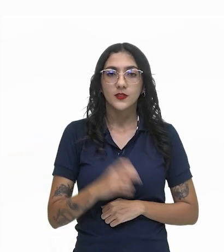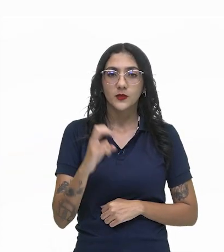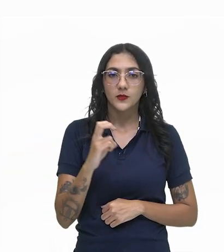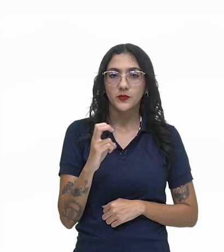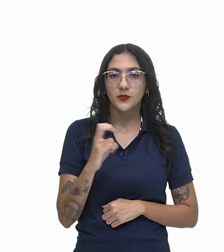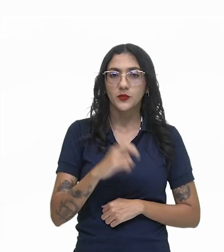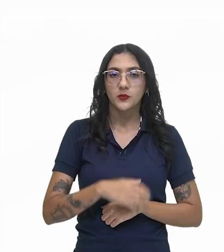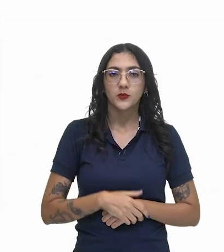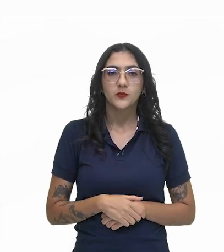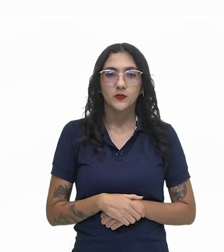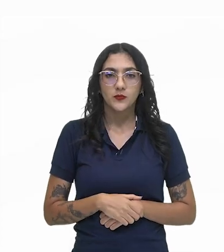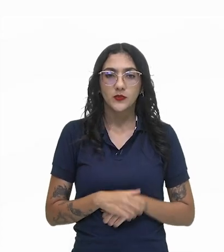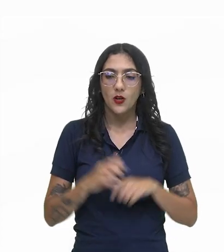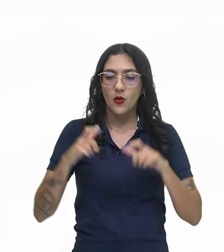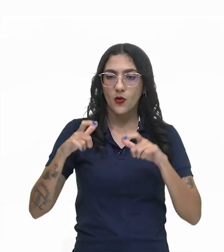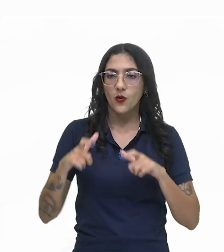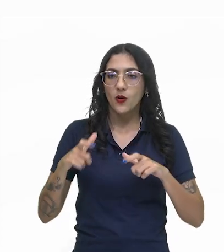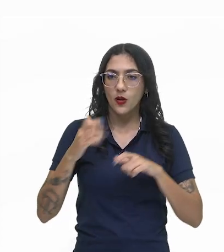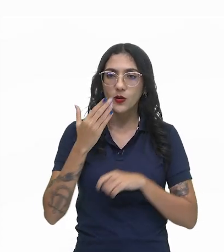Restaurant.